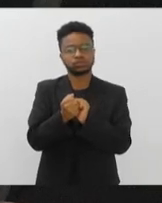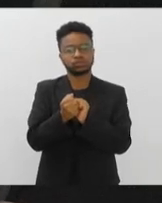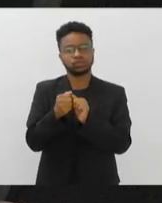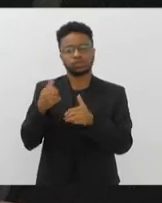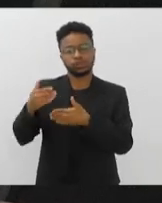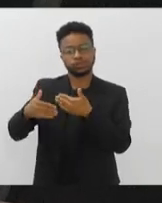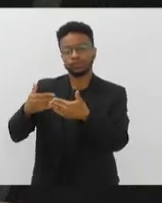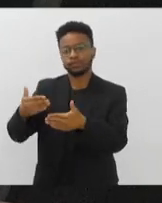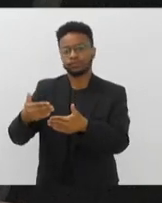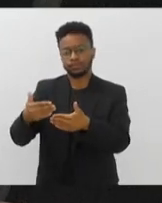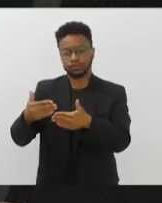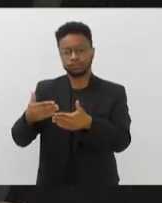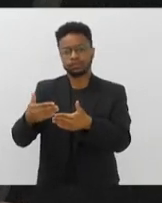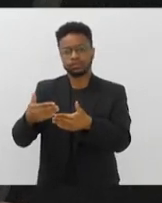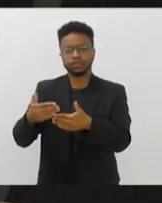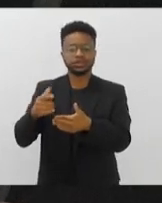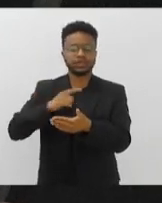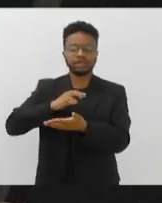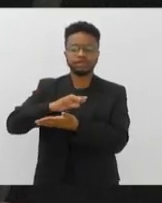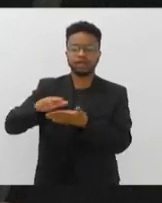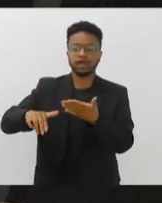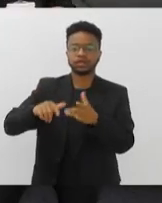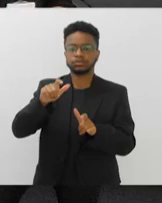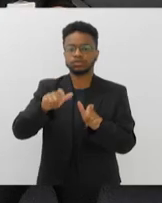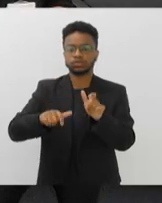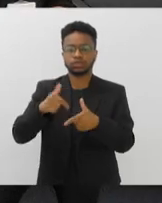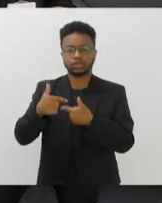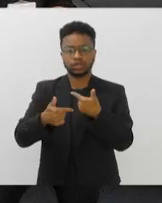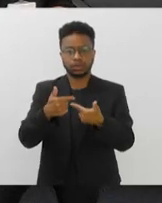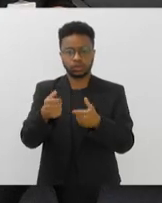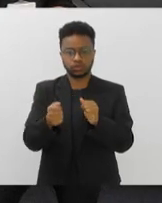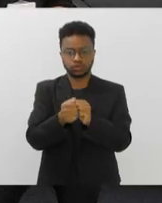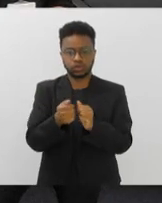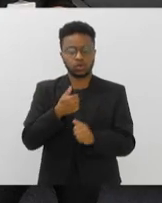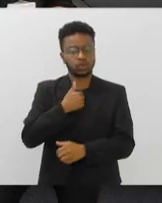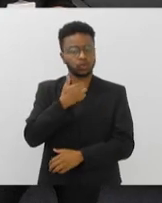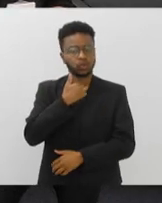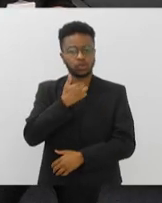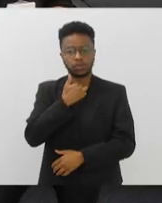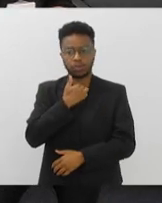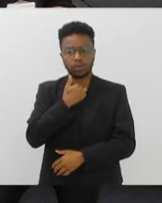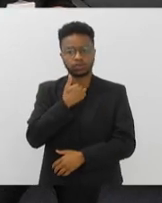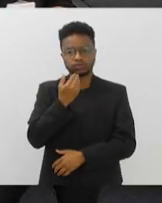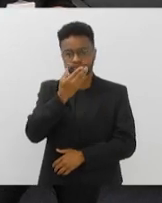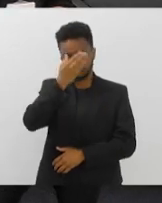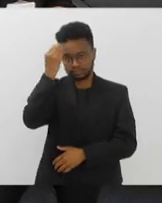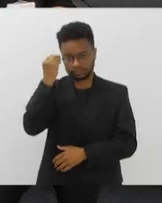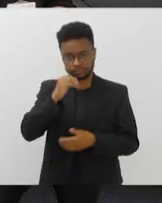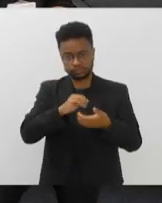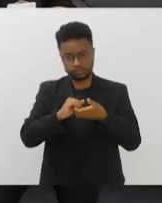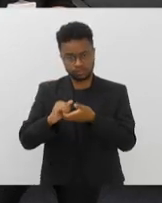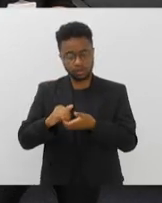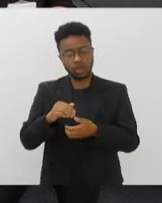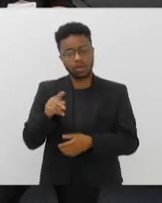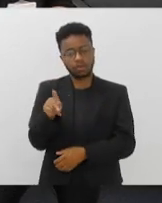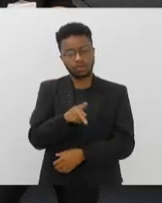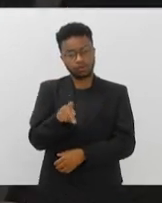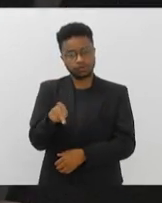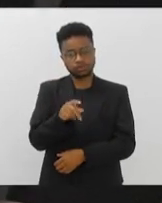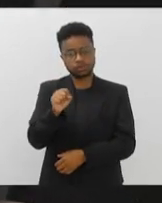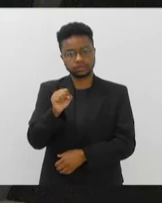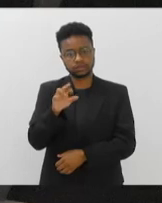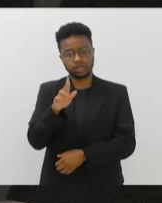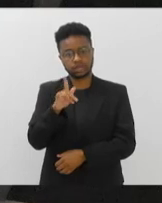processo a várias mãos não posso também deixar de de de saudar né o grande Professor Dr